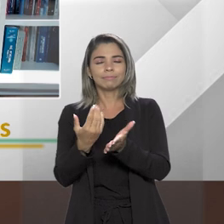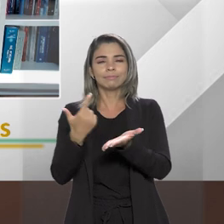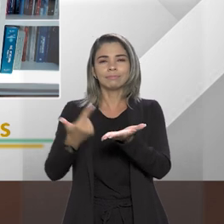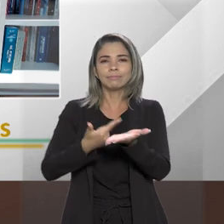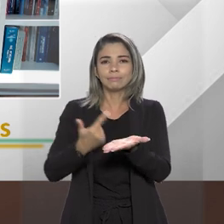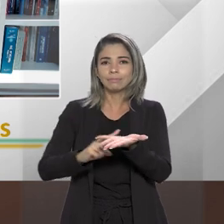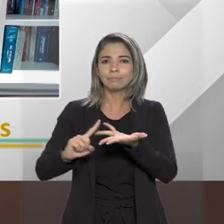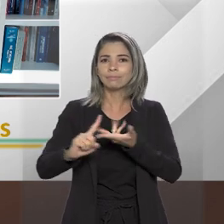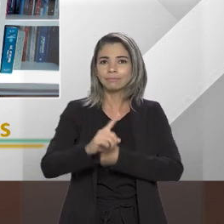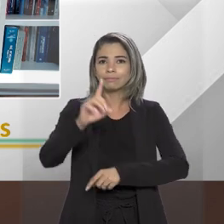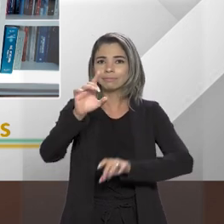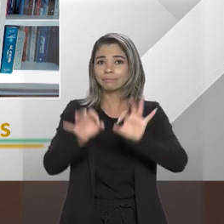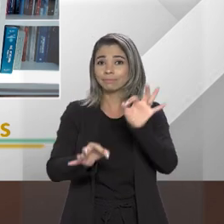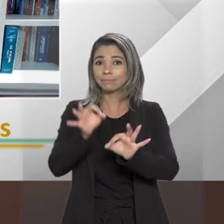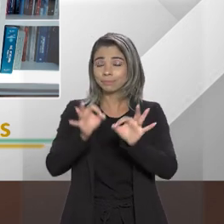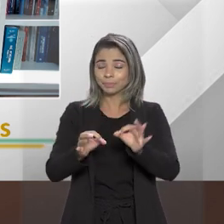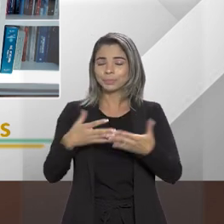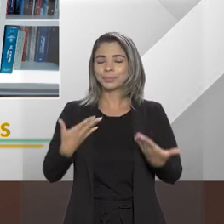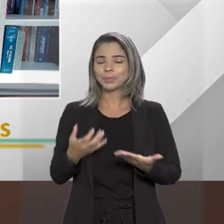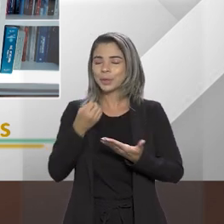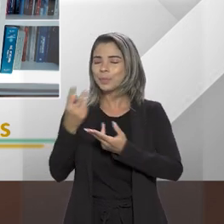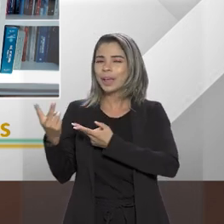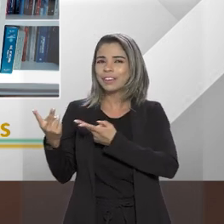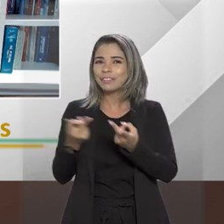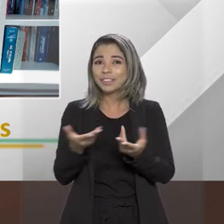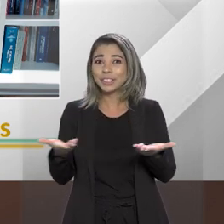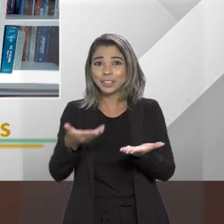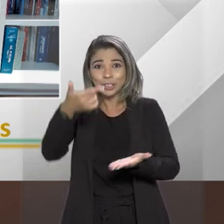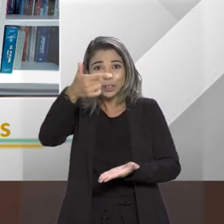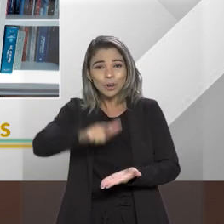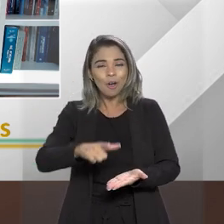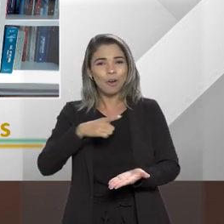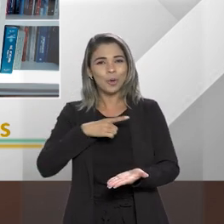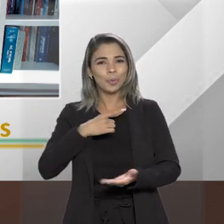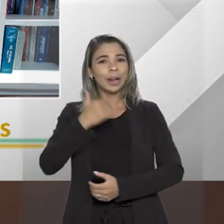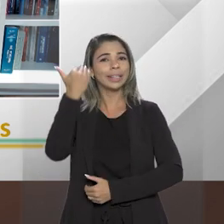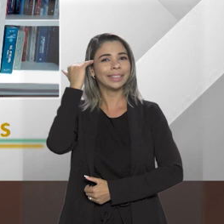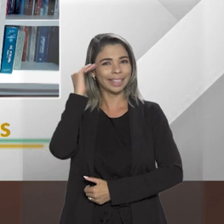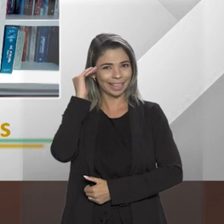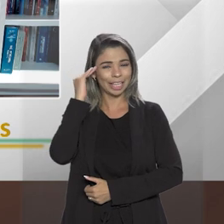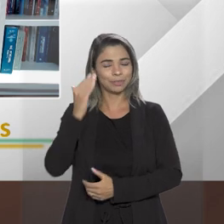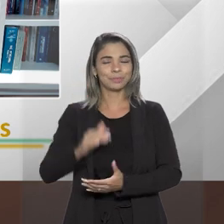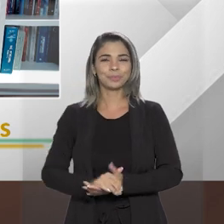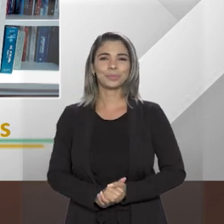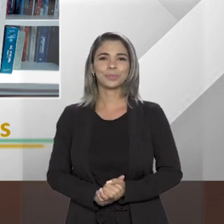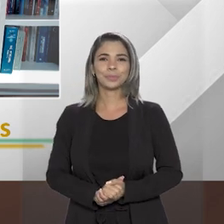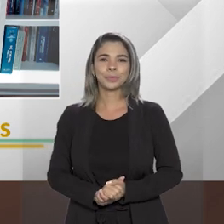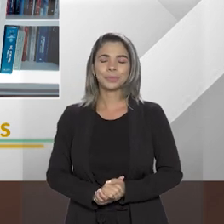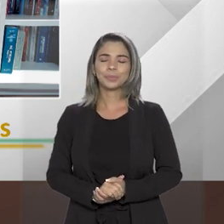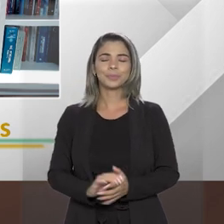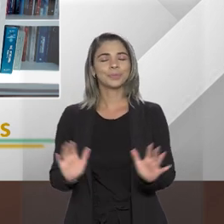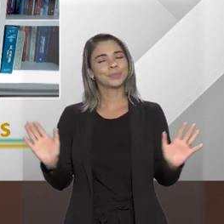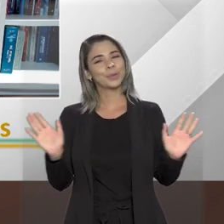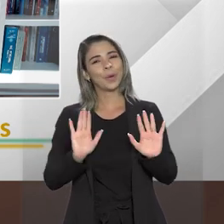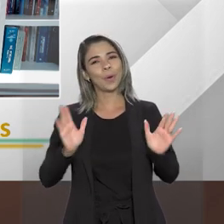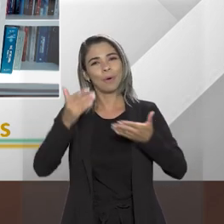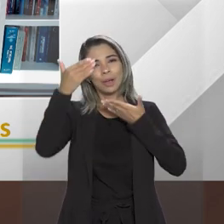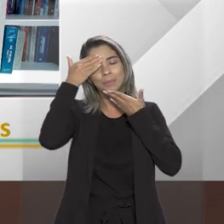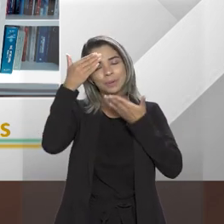doutor Fred Didier Júnior. Seja muito bem-vindo mais uma vez aqui ao Entender Direito. Muito obrigado, Fátima. Obrigado